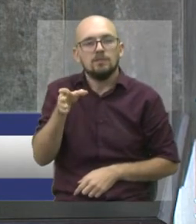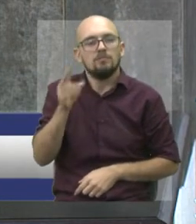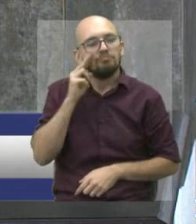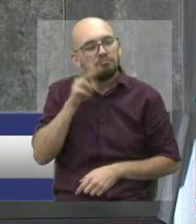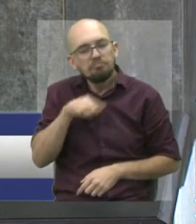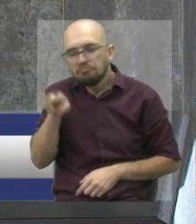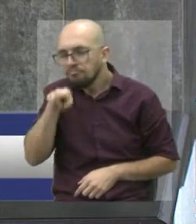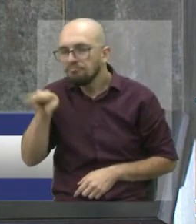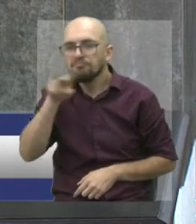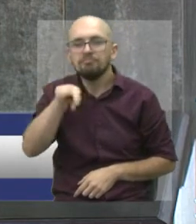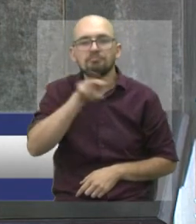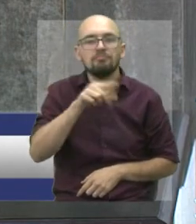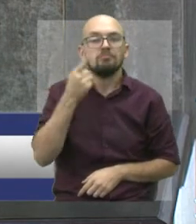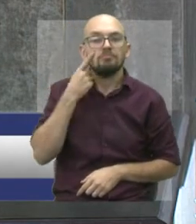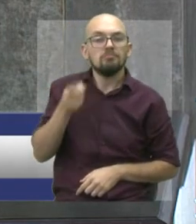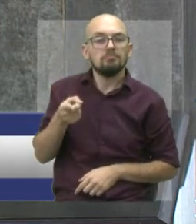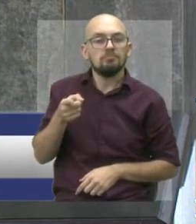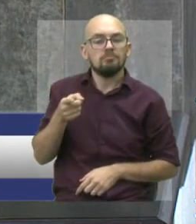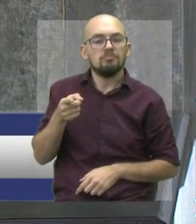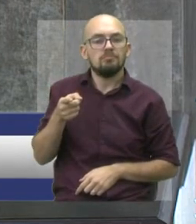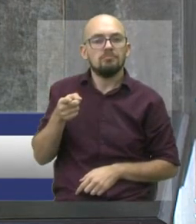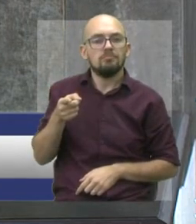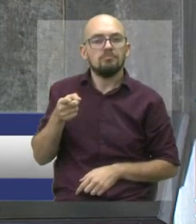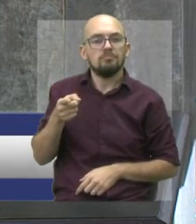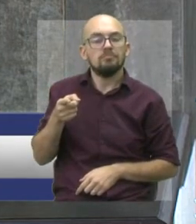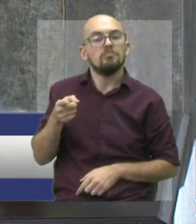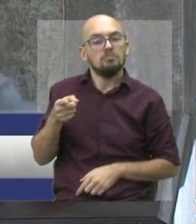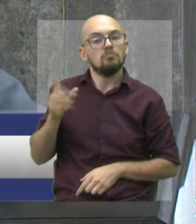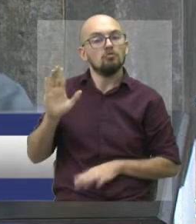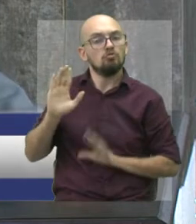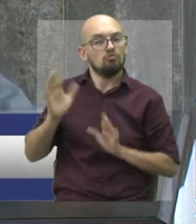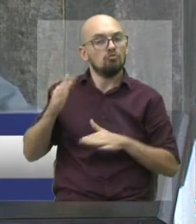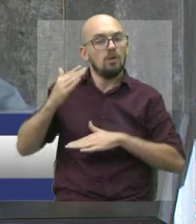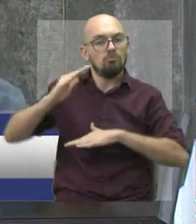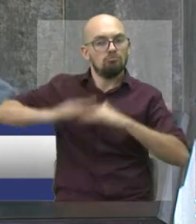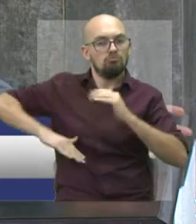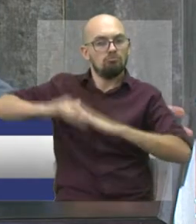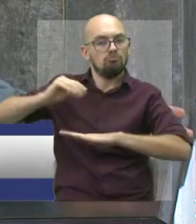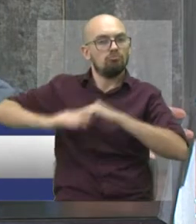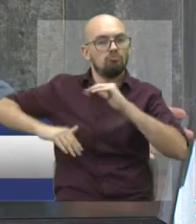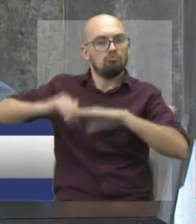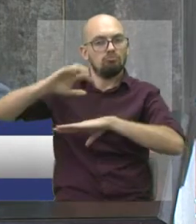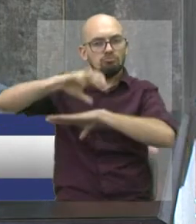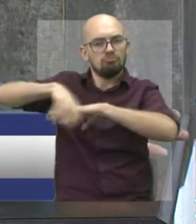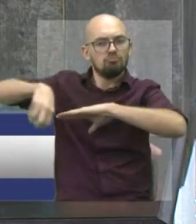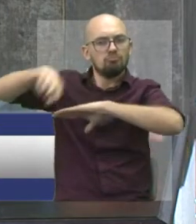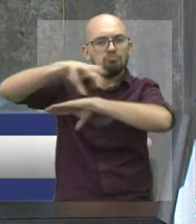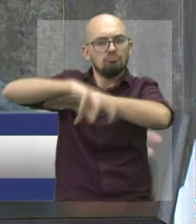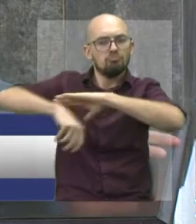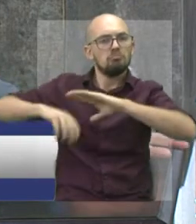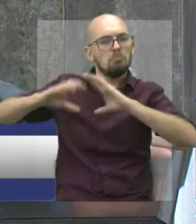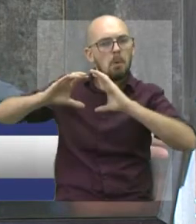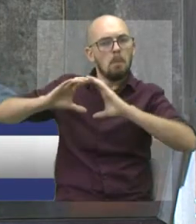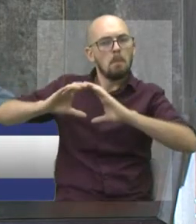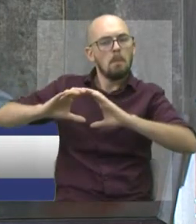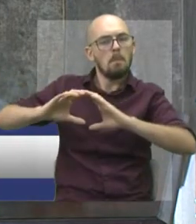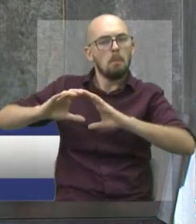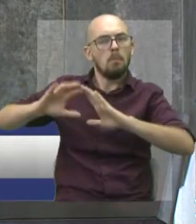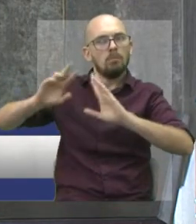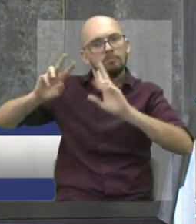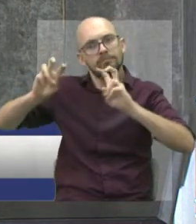as obras estão sendo realizadas, ou melhor dizendo, até foram